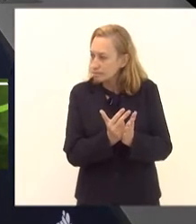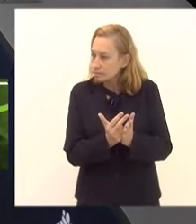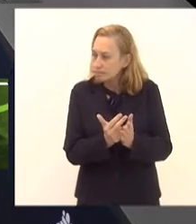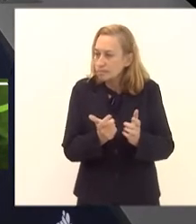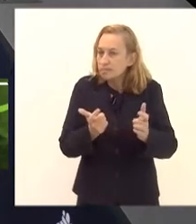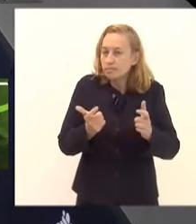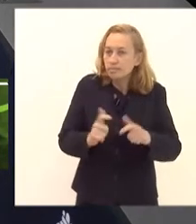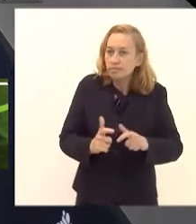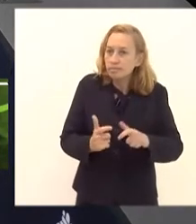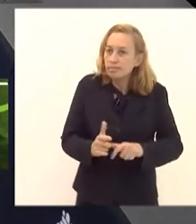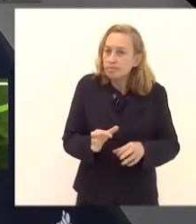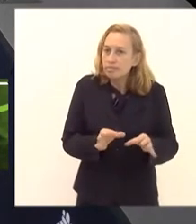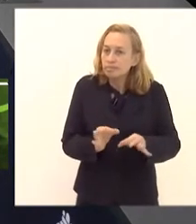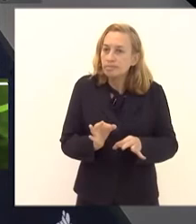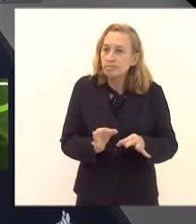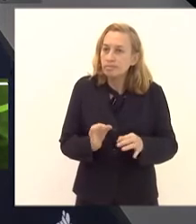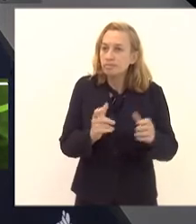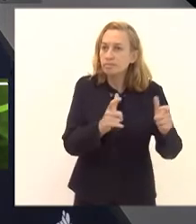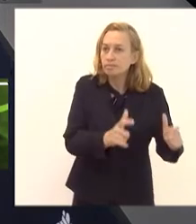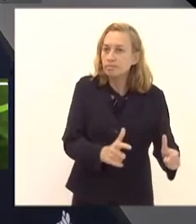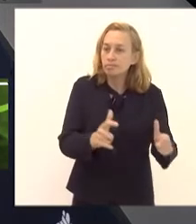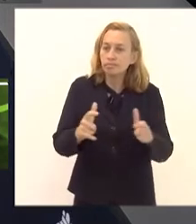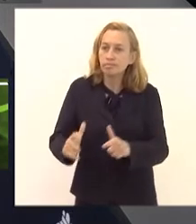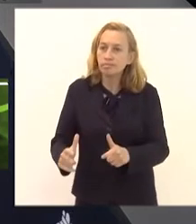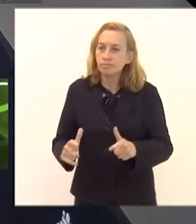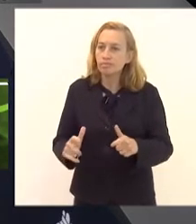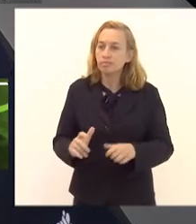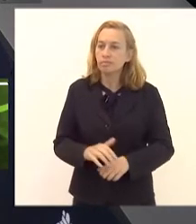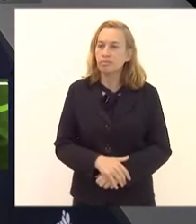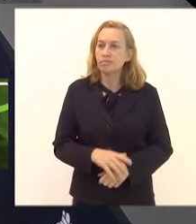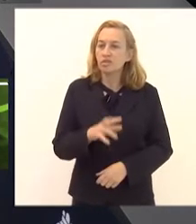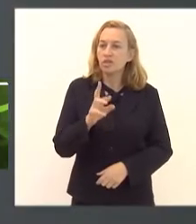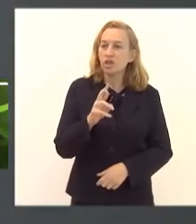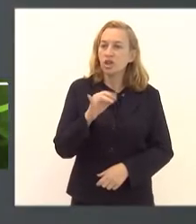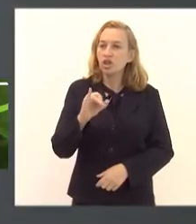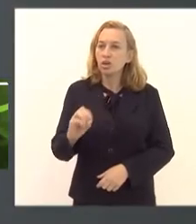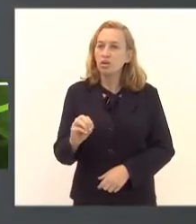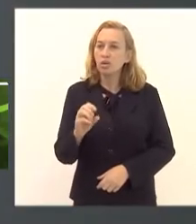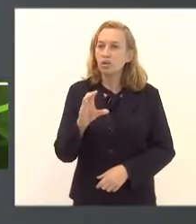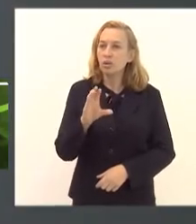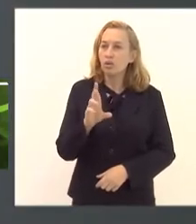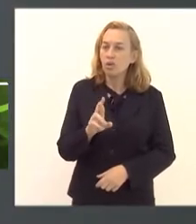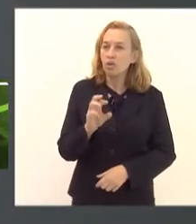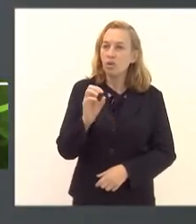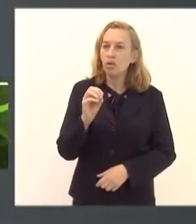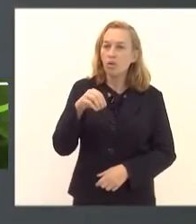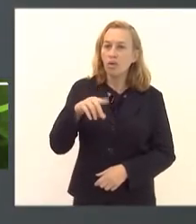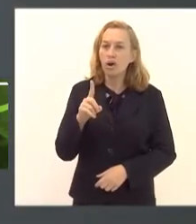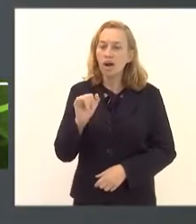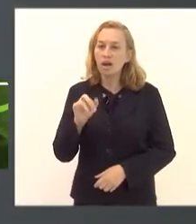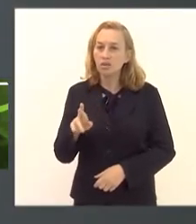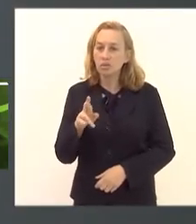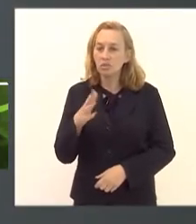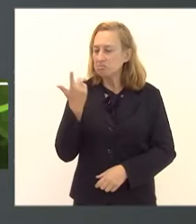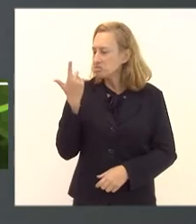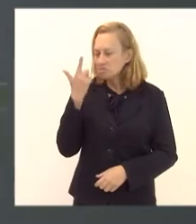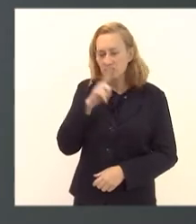se posiciona esse trecho do Rio Roncador, porque eu estou te confessando aqui que eu não estou